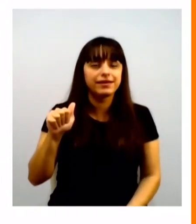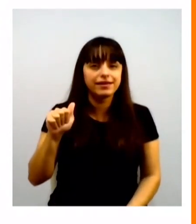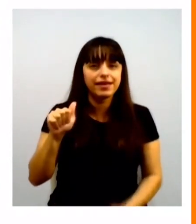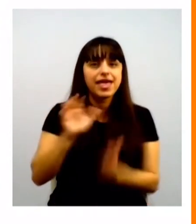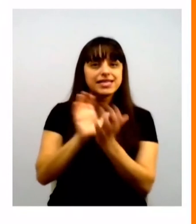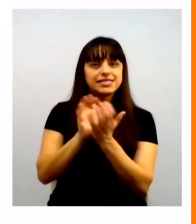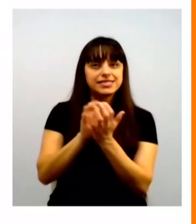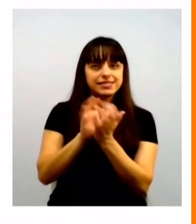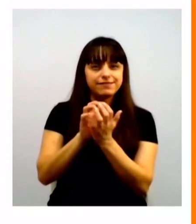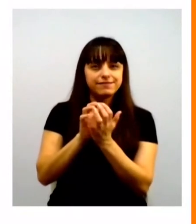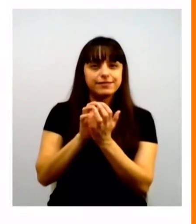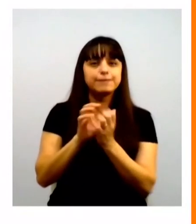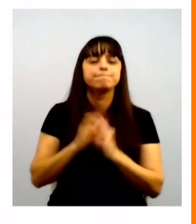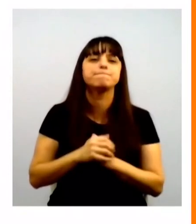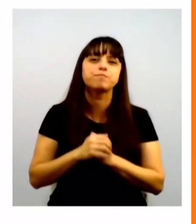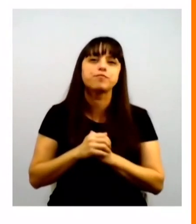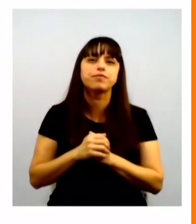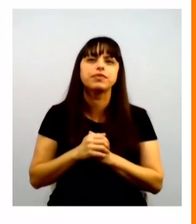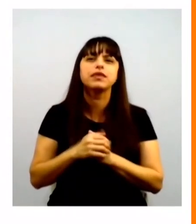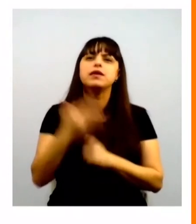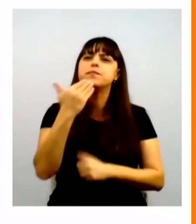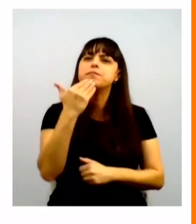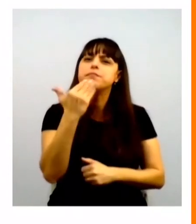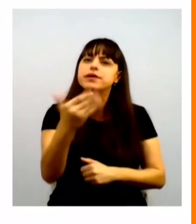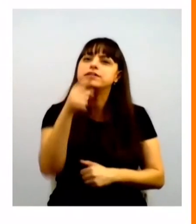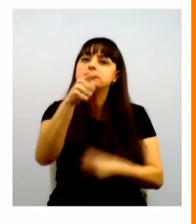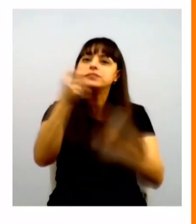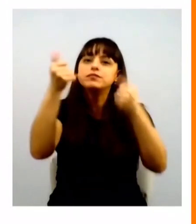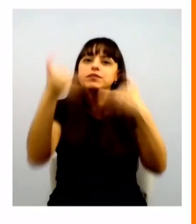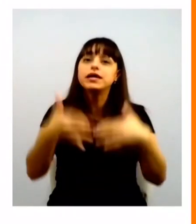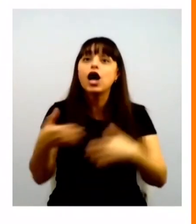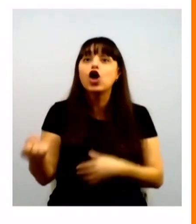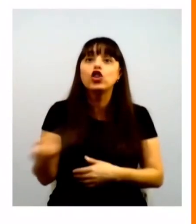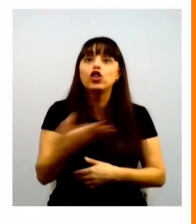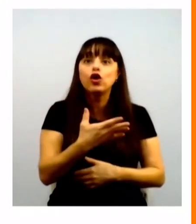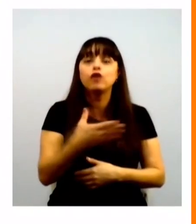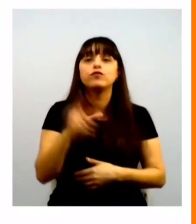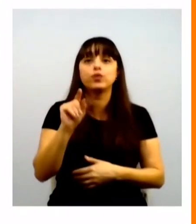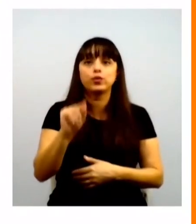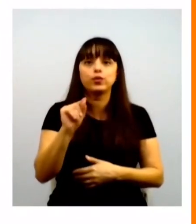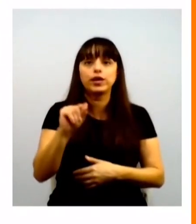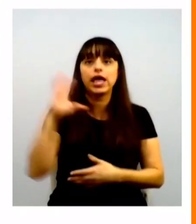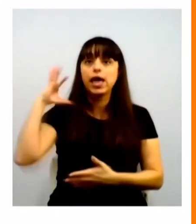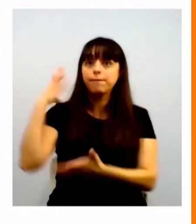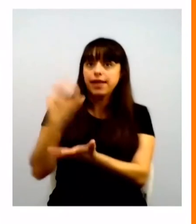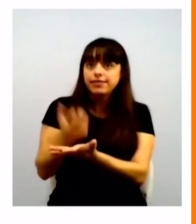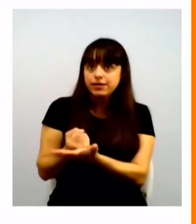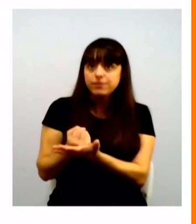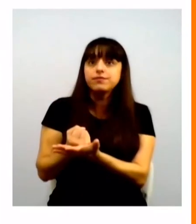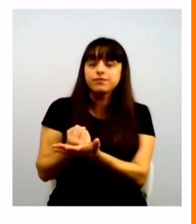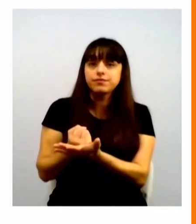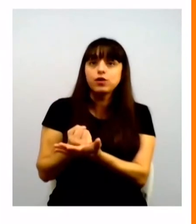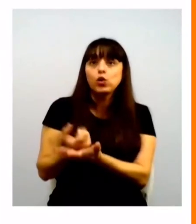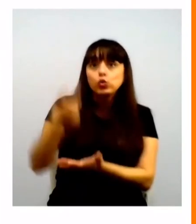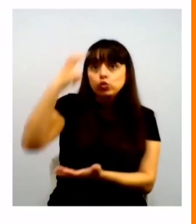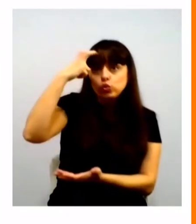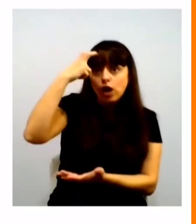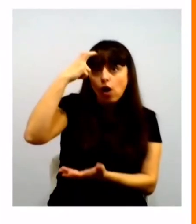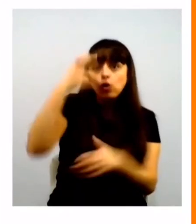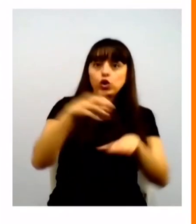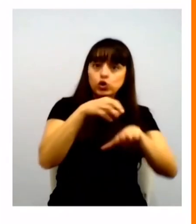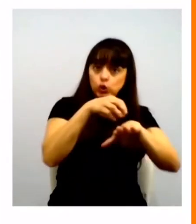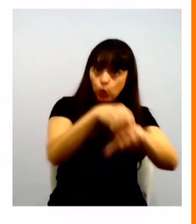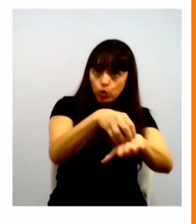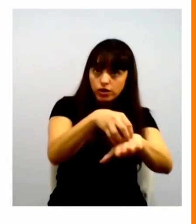as novas relações entre o patrimônio cultural e o turismo num cenário pós-pandemia?